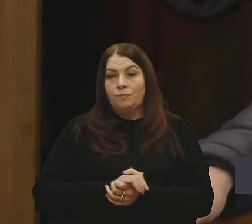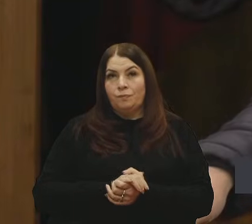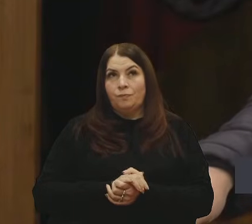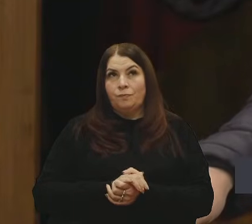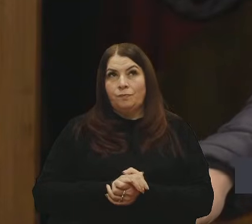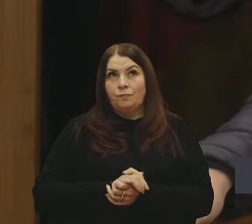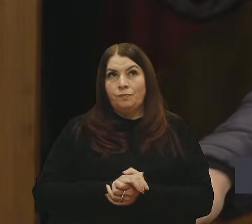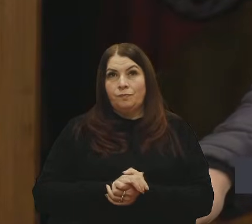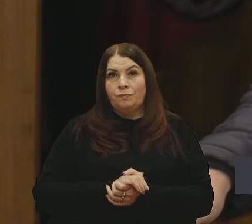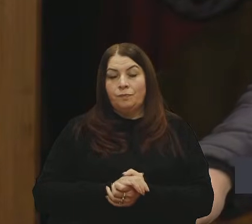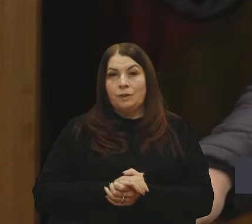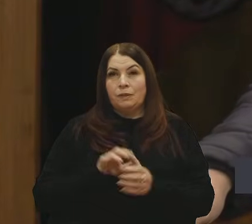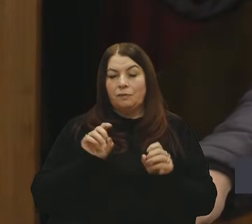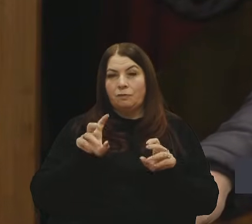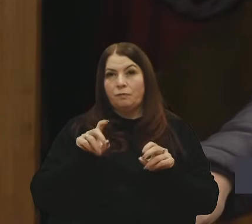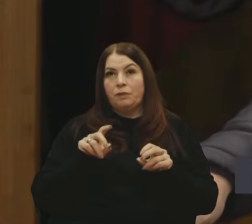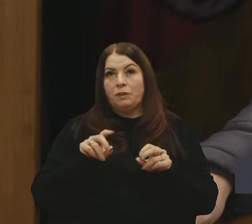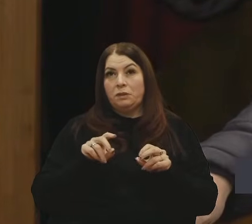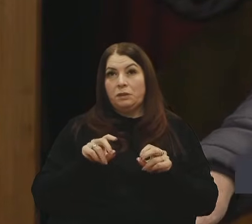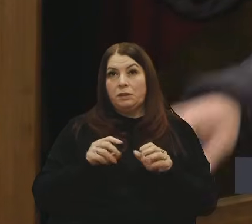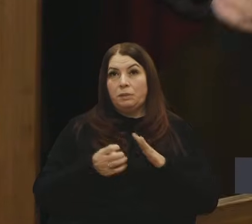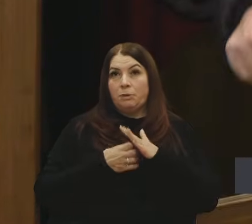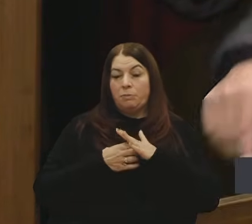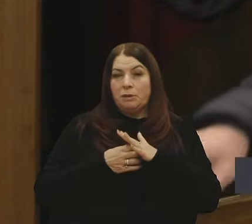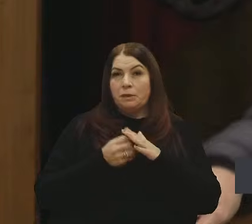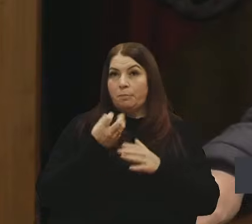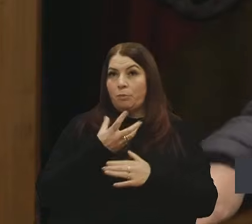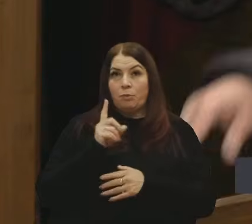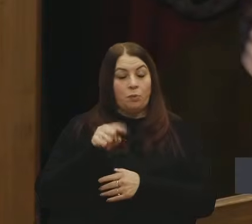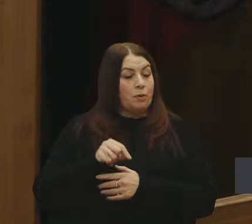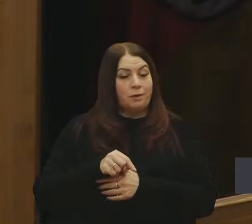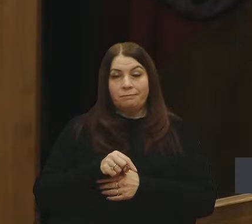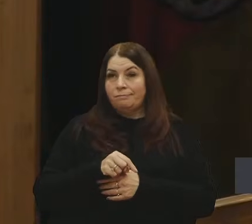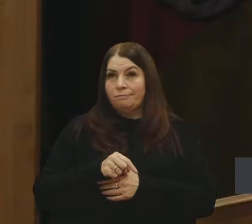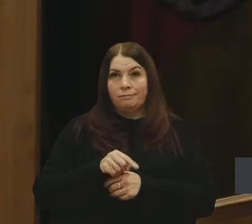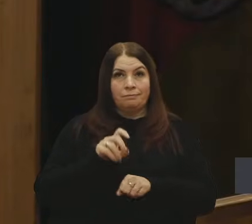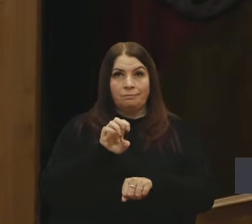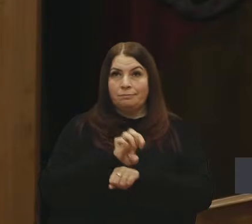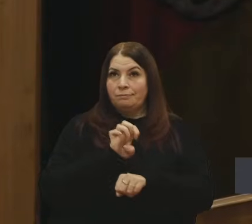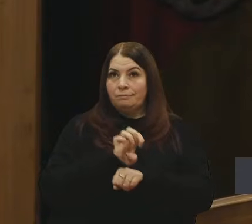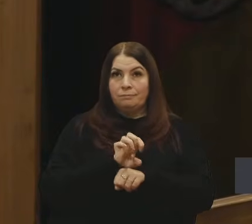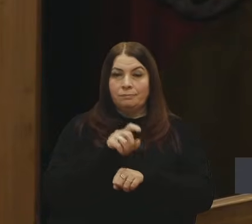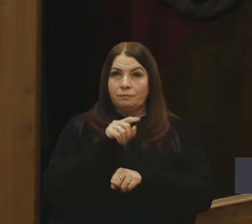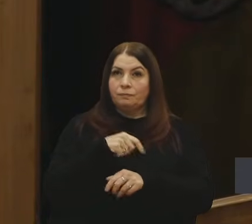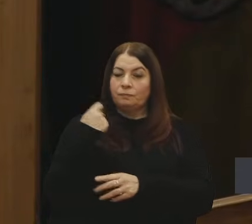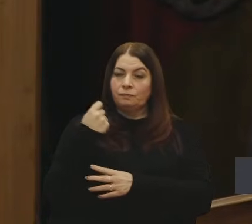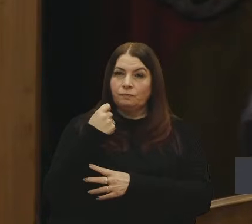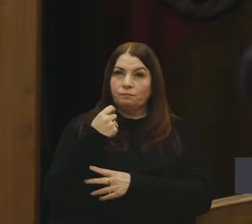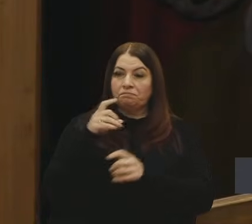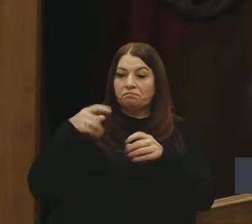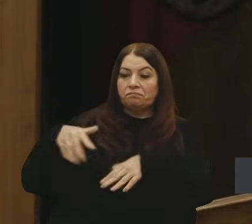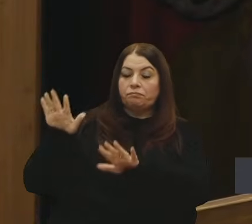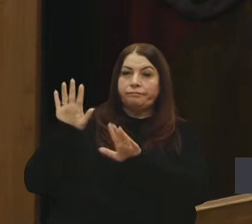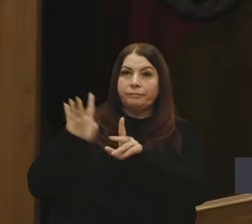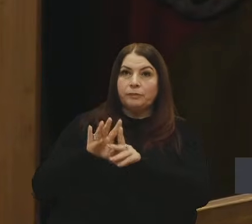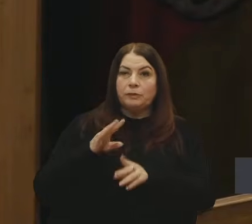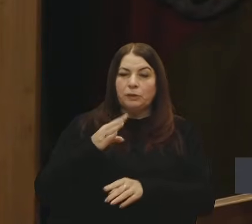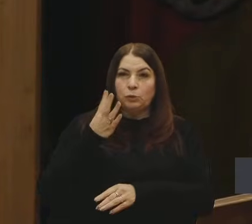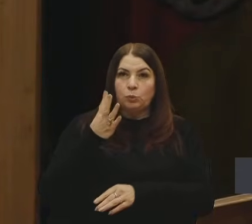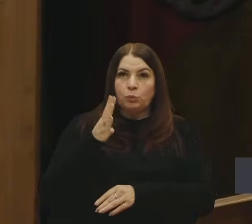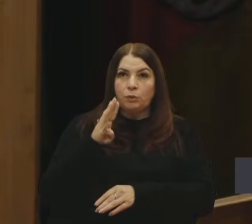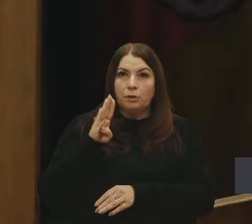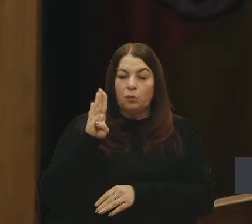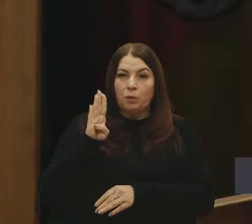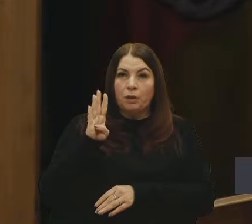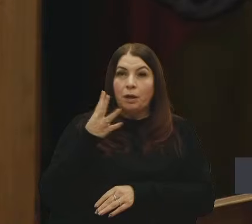Se fosse privatizar, talvez seria bom. Mas não é. O Estado do Rio Grande do Sul está abrindo mão de 4